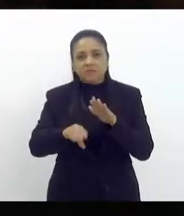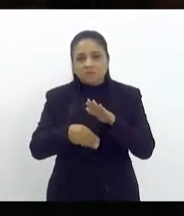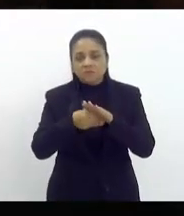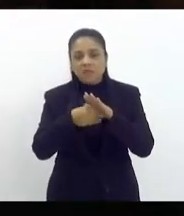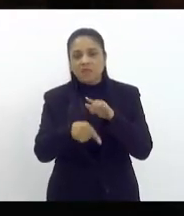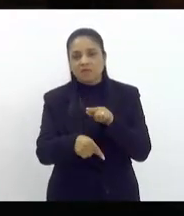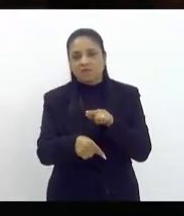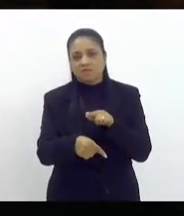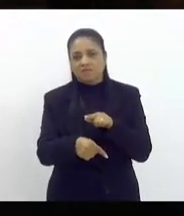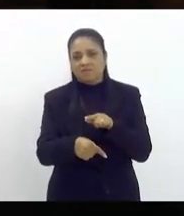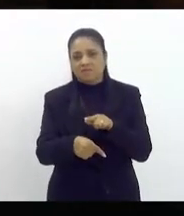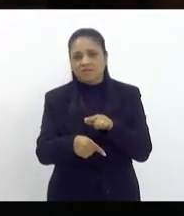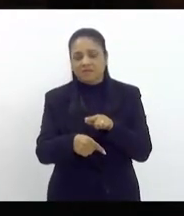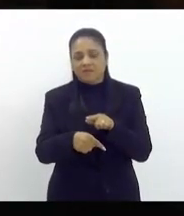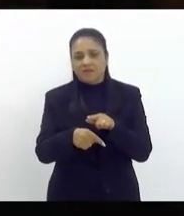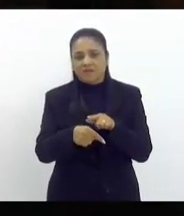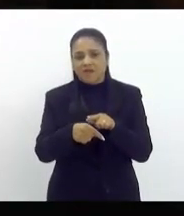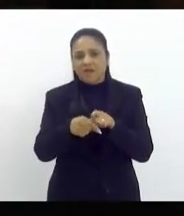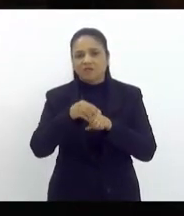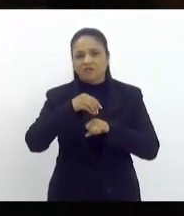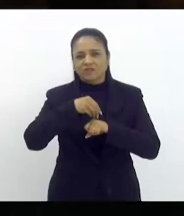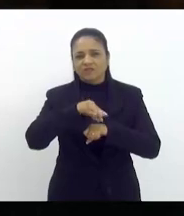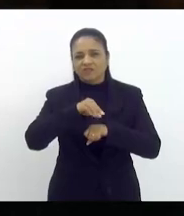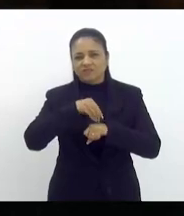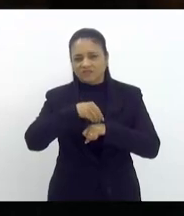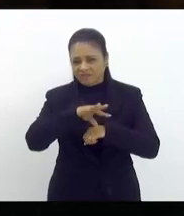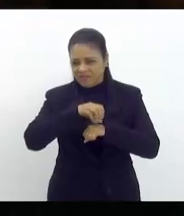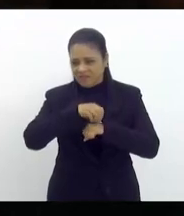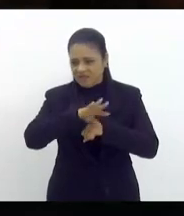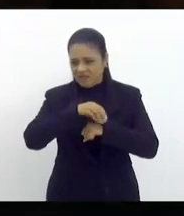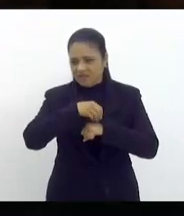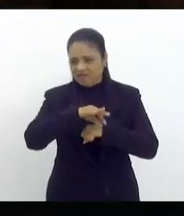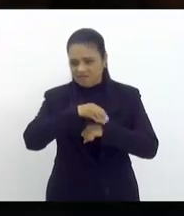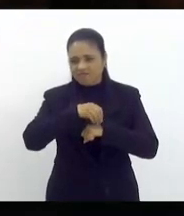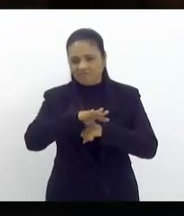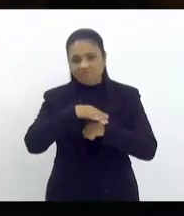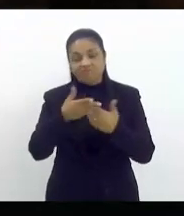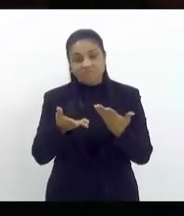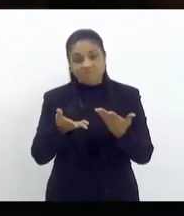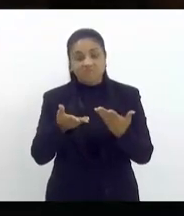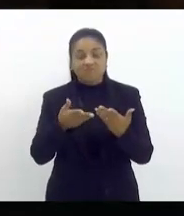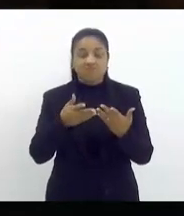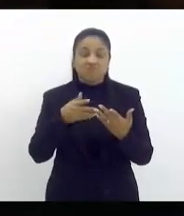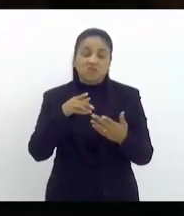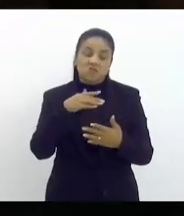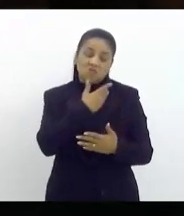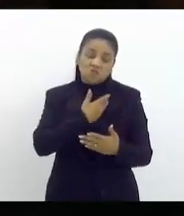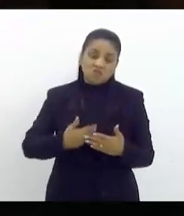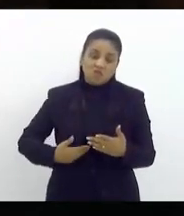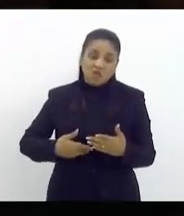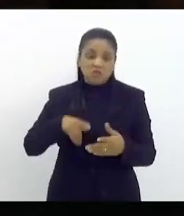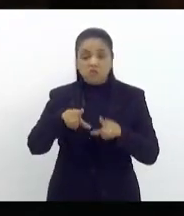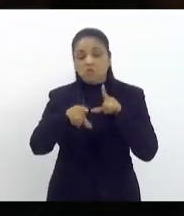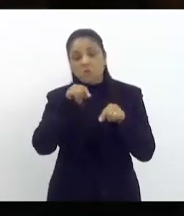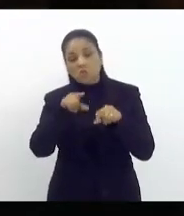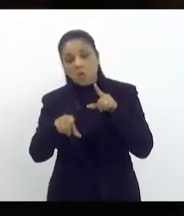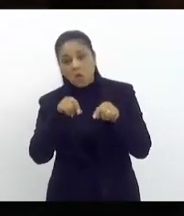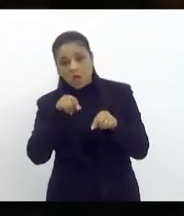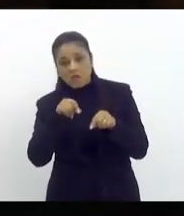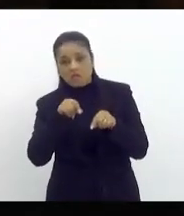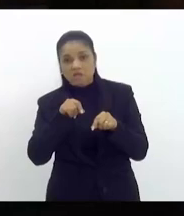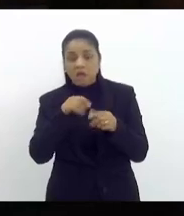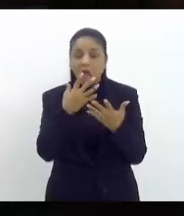autorizativas ou seja o governo não tem a obrigação de executá-las então é importante fazer o debate para que as pessoas